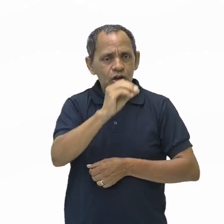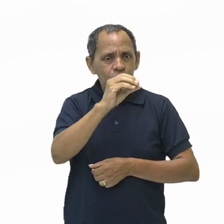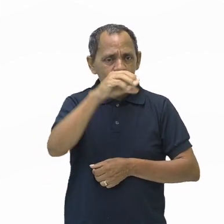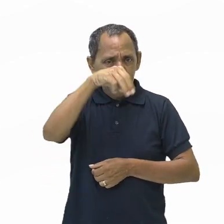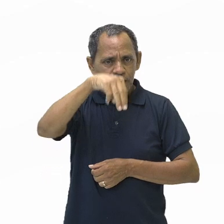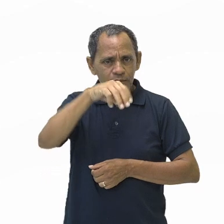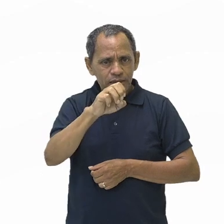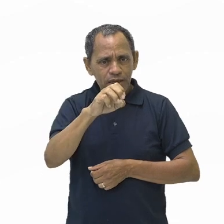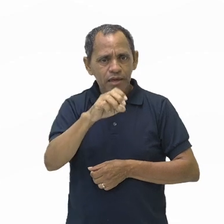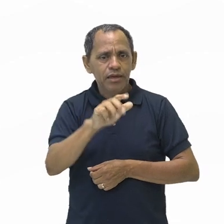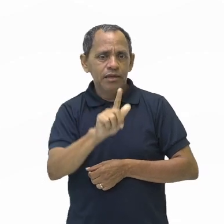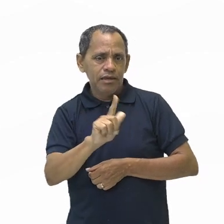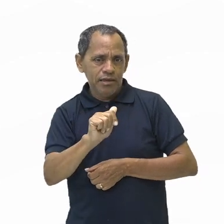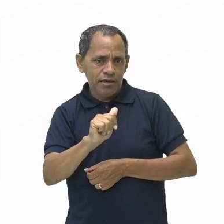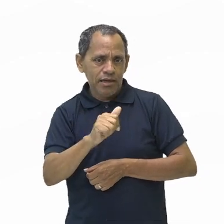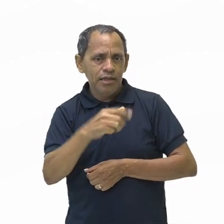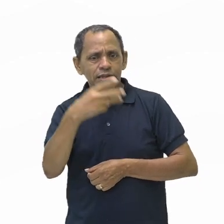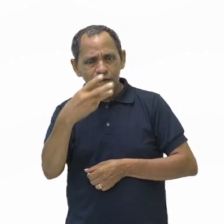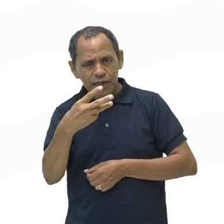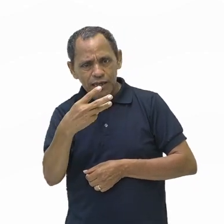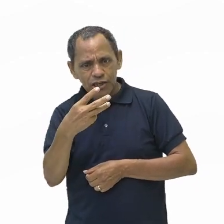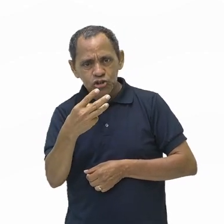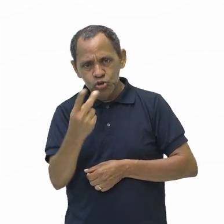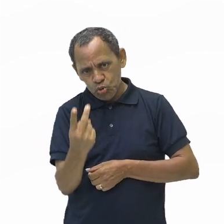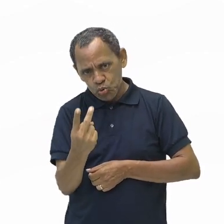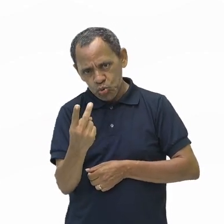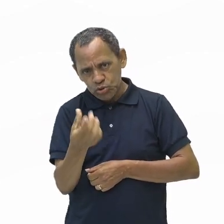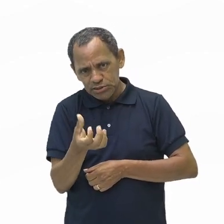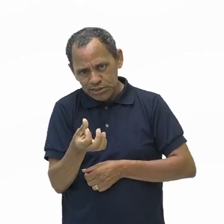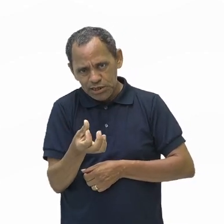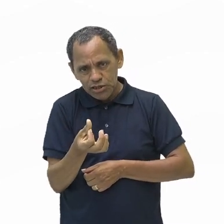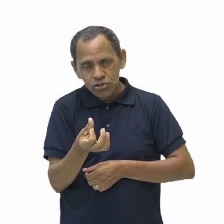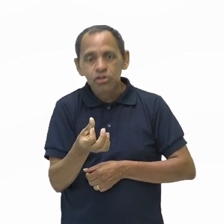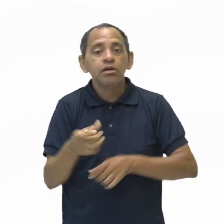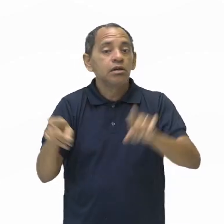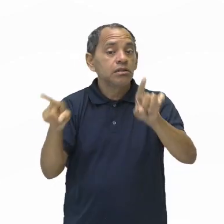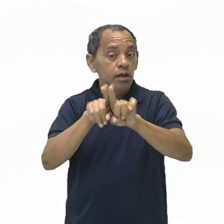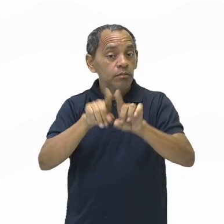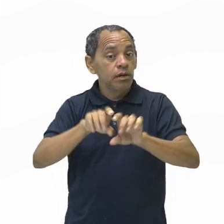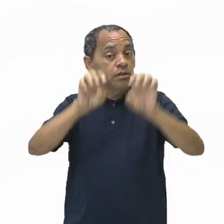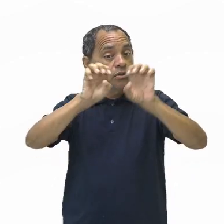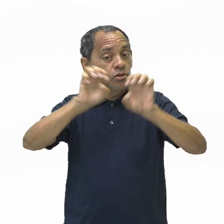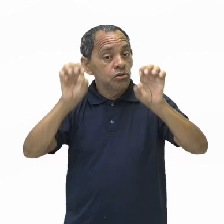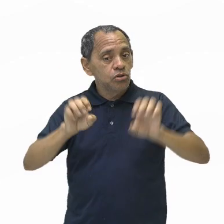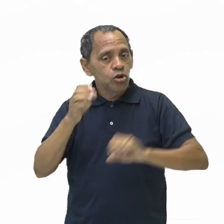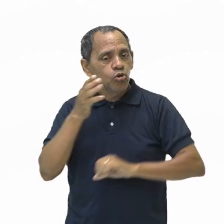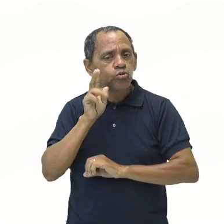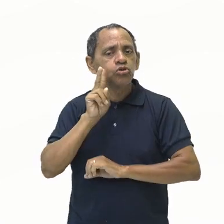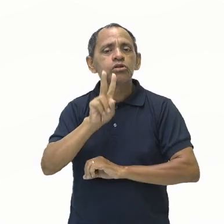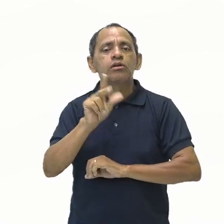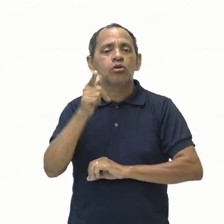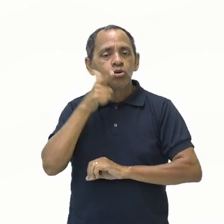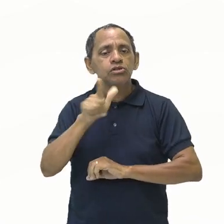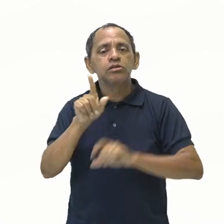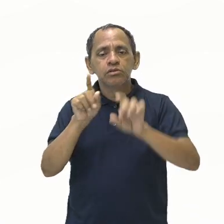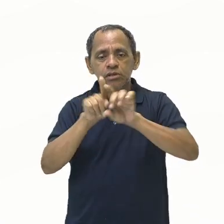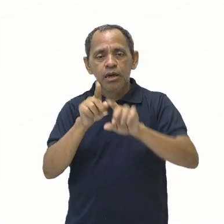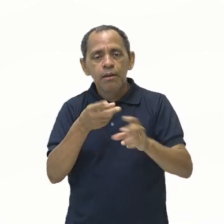ômega 6? Isso também são estruturas que a gente consegue encontrar, por exemplo, no